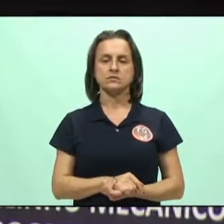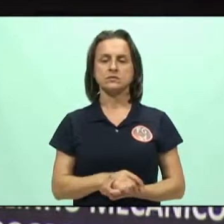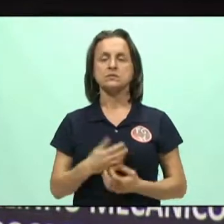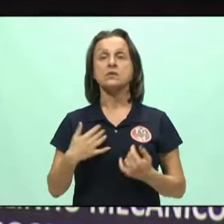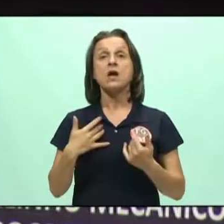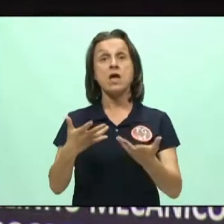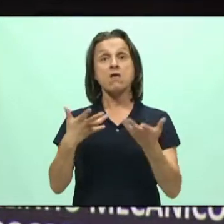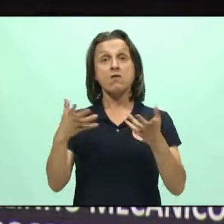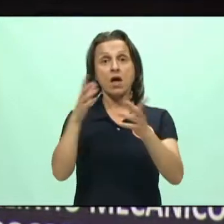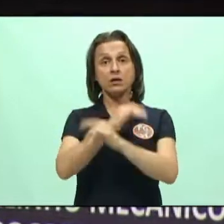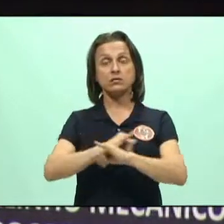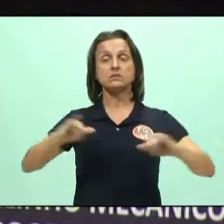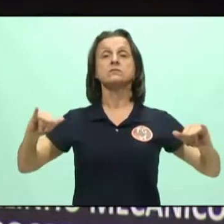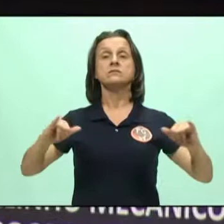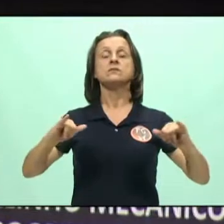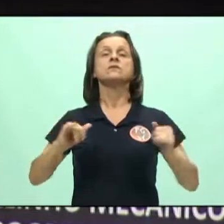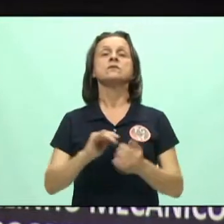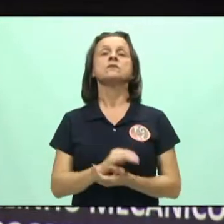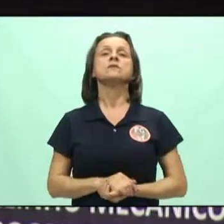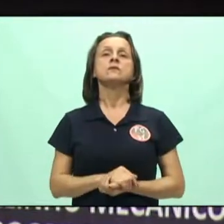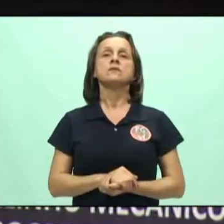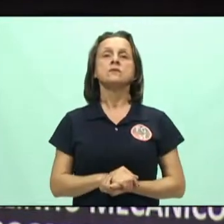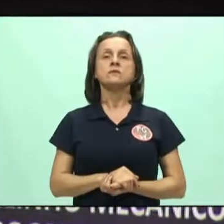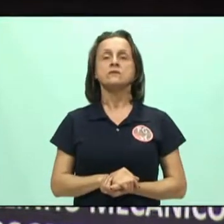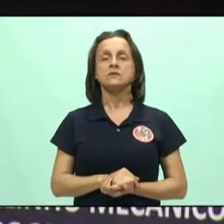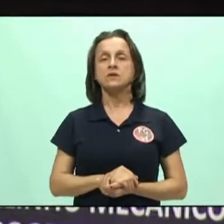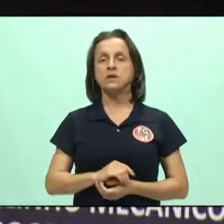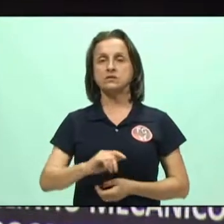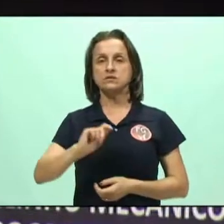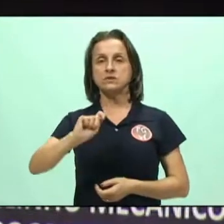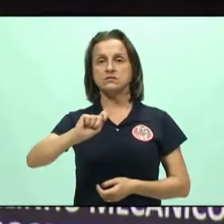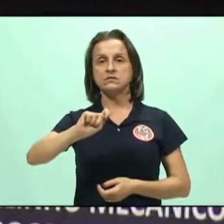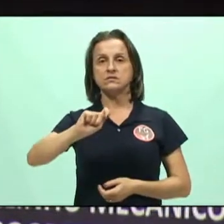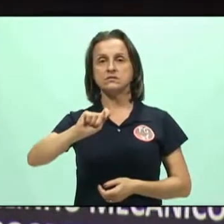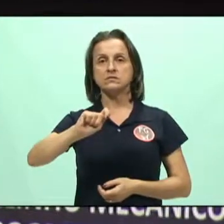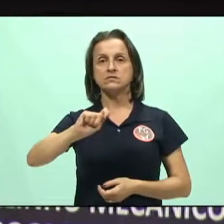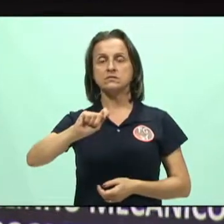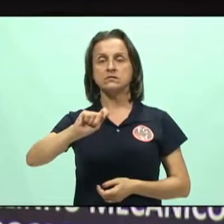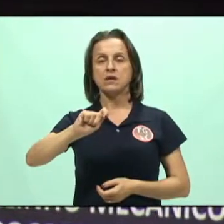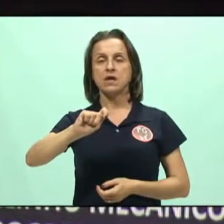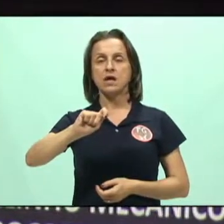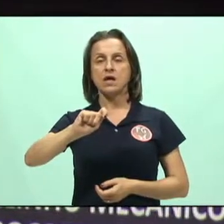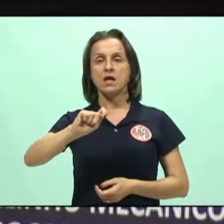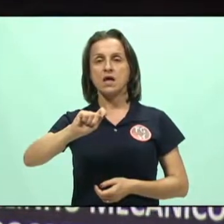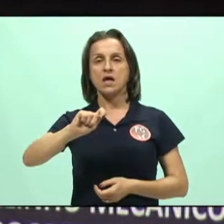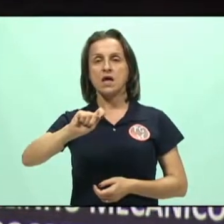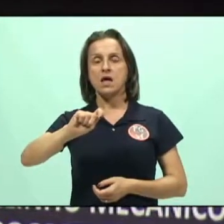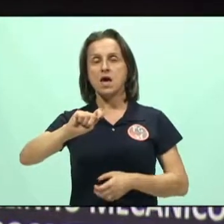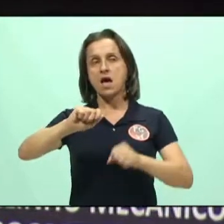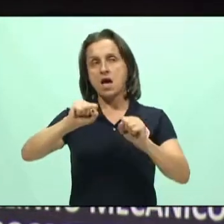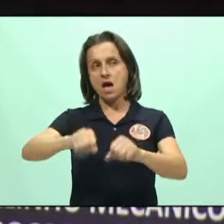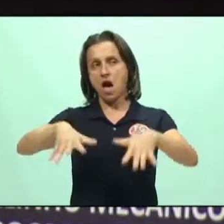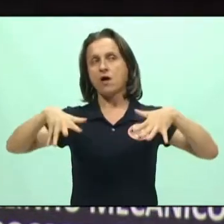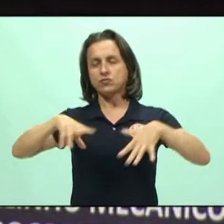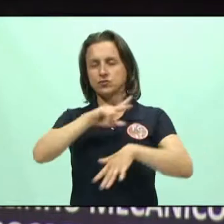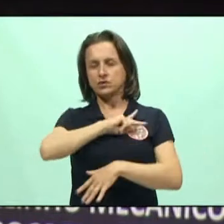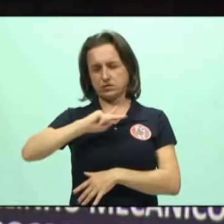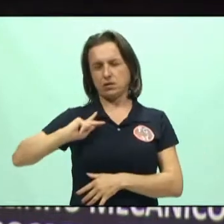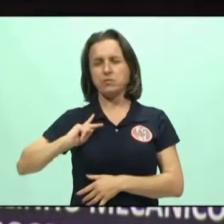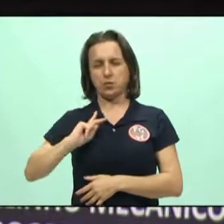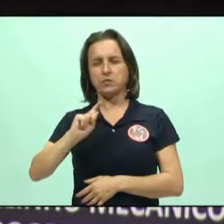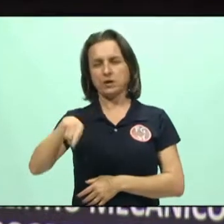audiência pública que fez com que o nosso Nossa superintendência do porto Revest